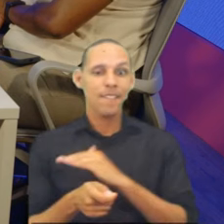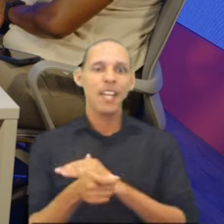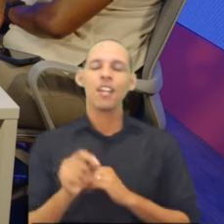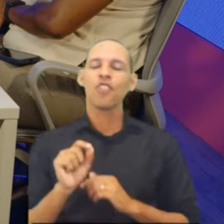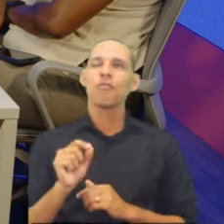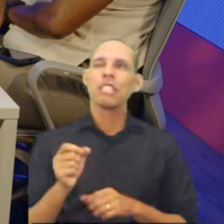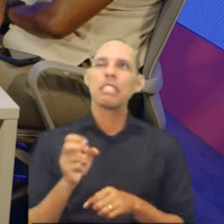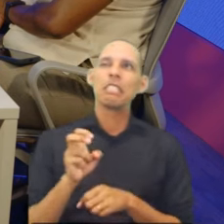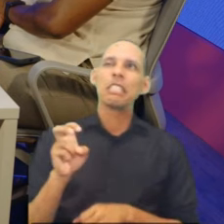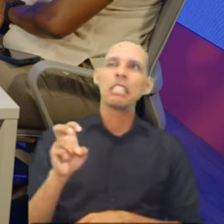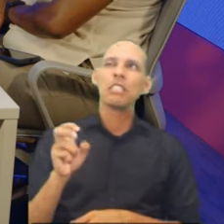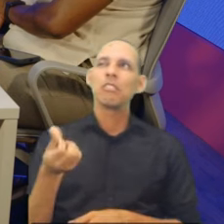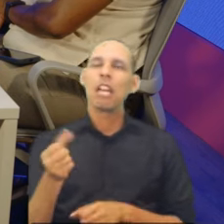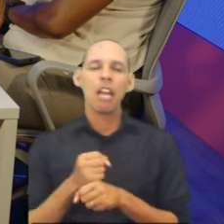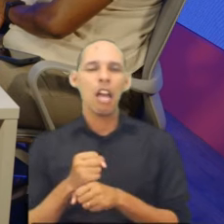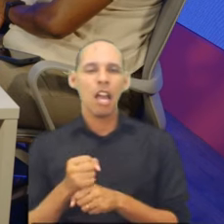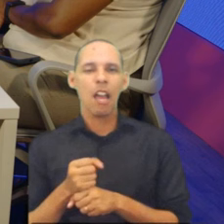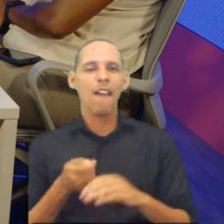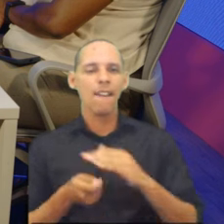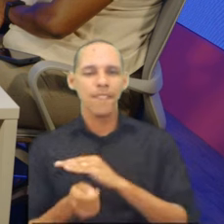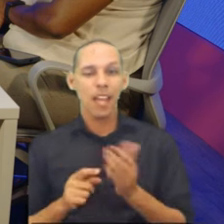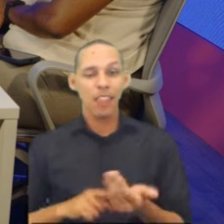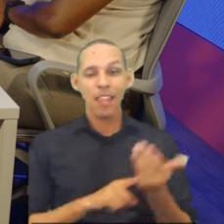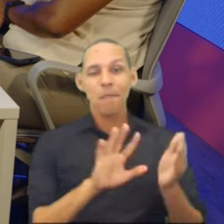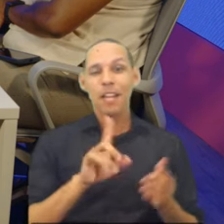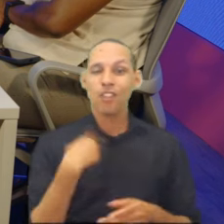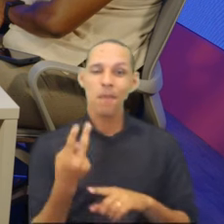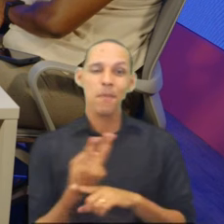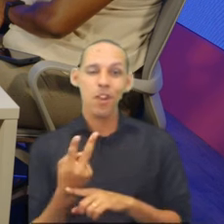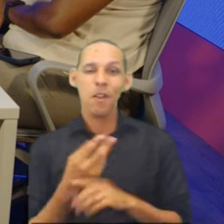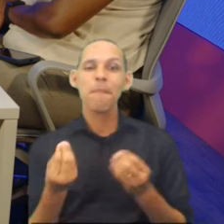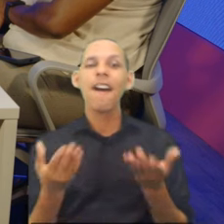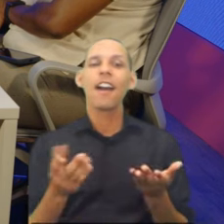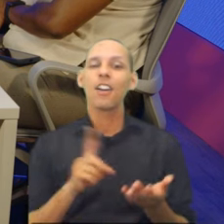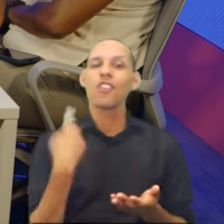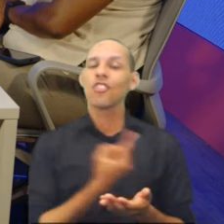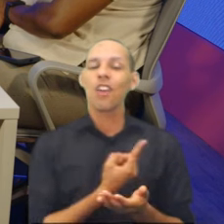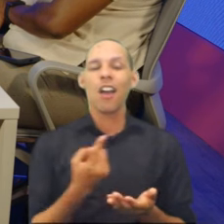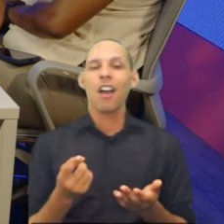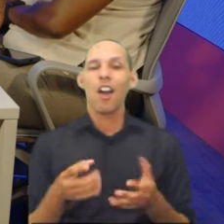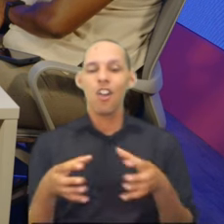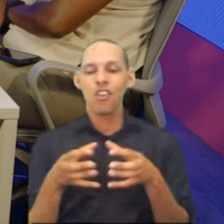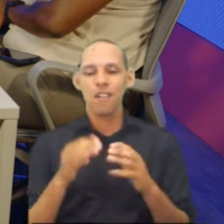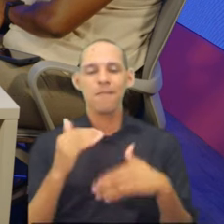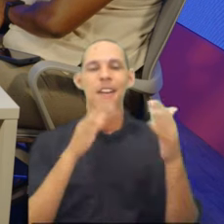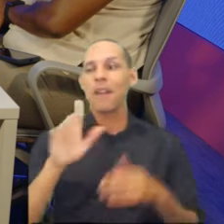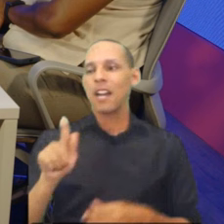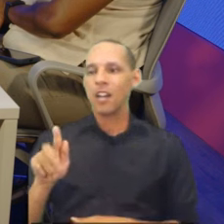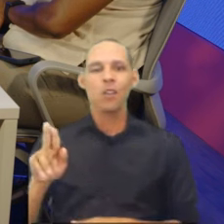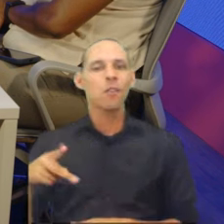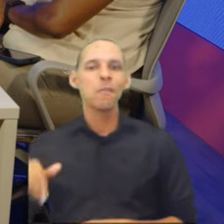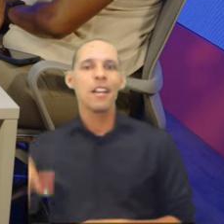investindo no banco faz que 5 se anos que a GAP existe a gente tava atrás de tecnologia para fazer nosso banco virar com tecnologia gup disparou e eu não